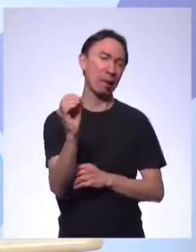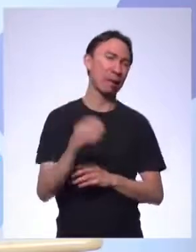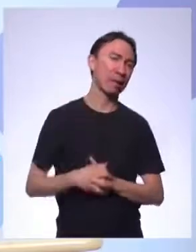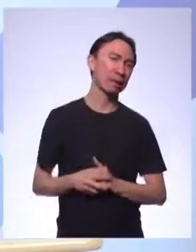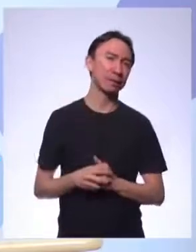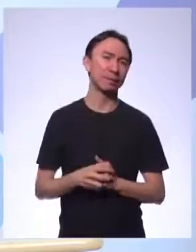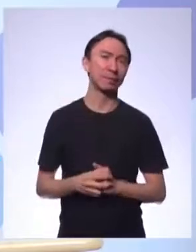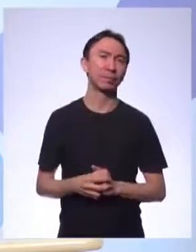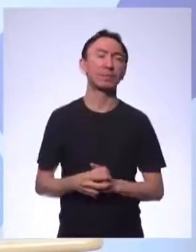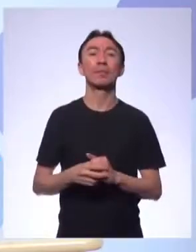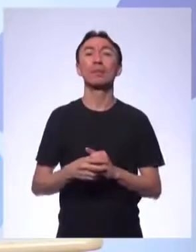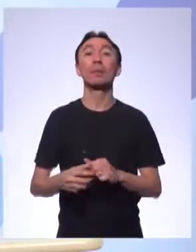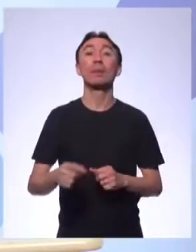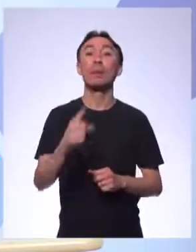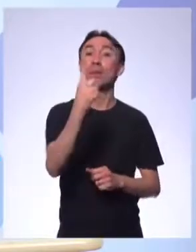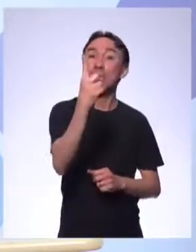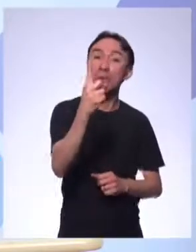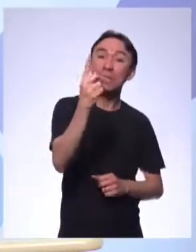tem